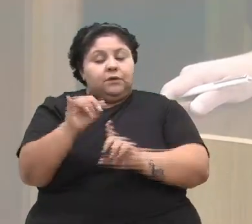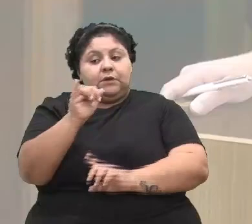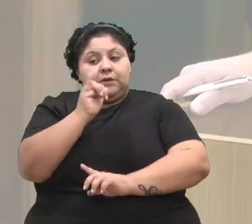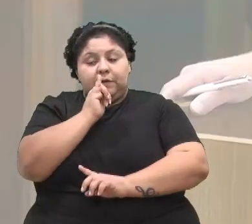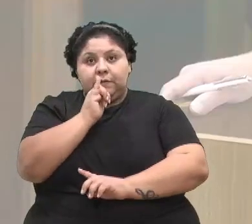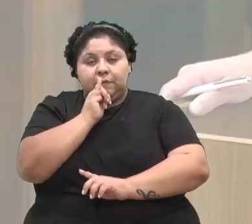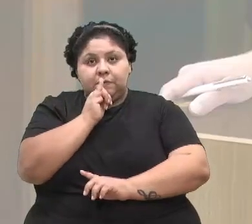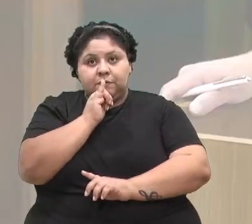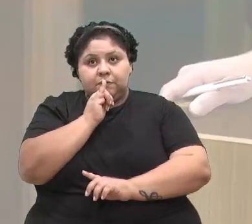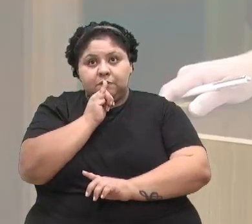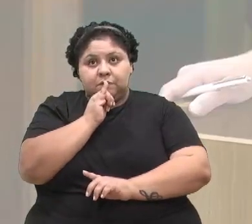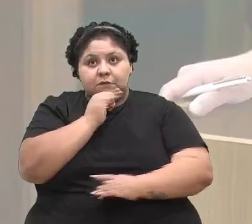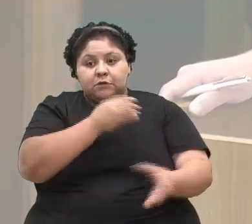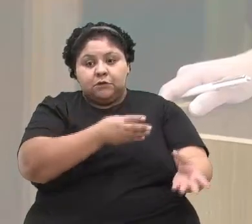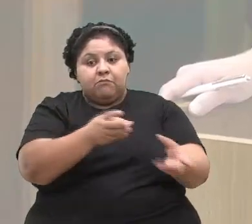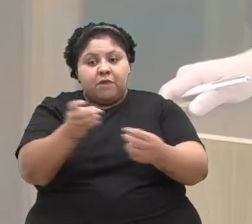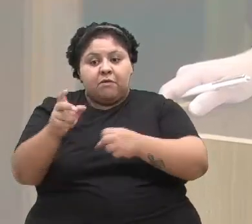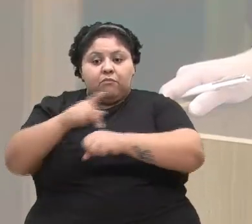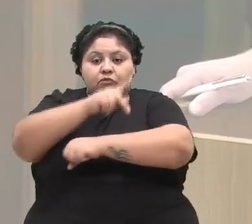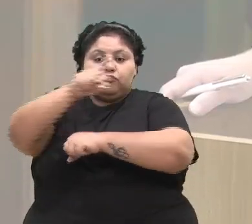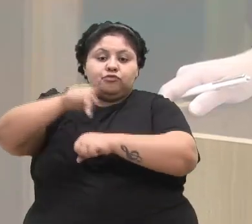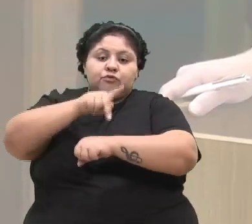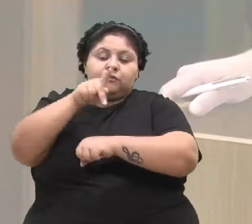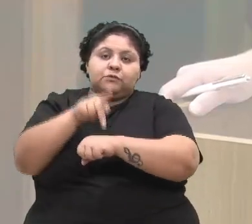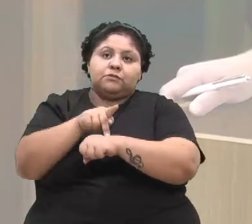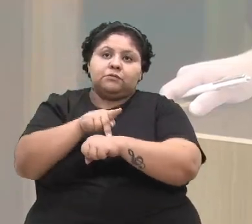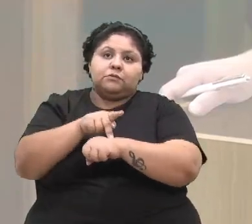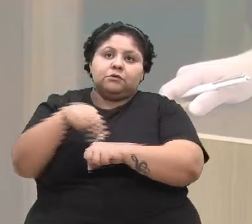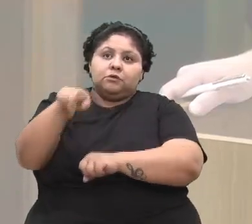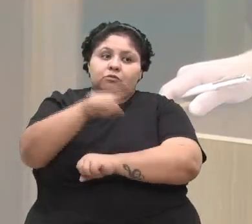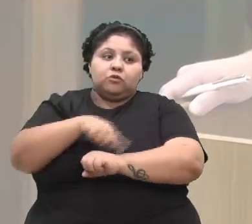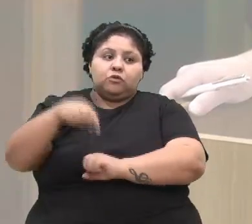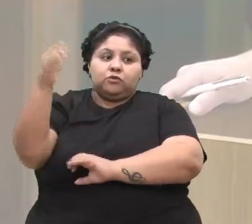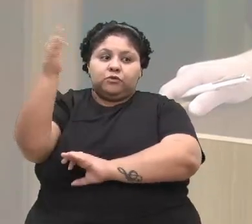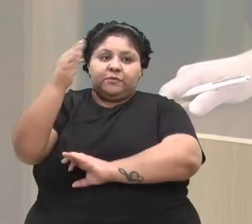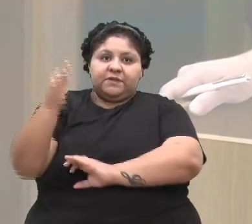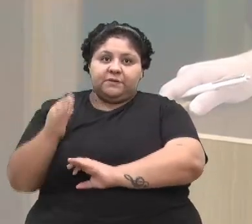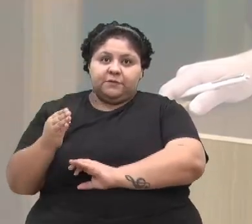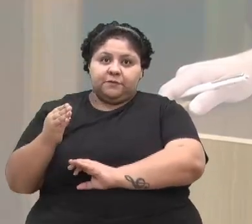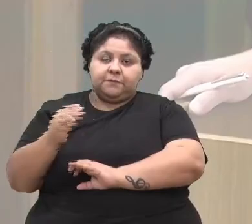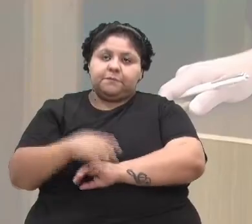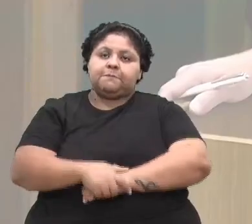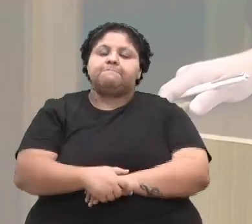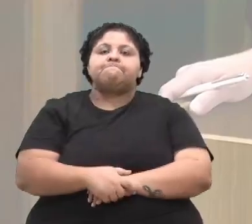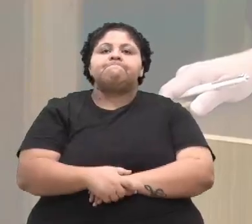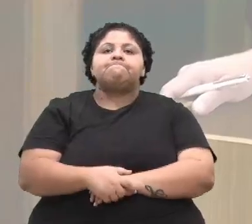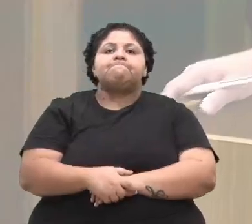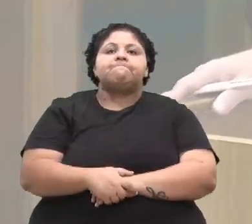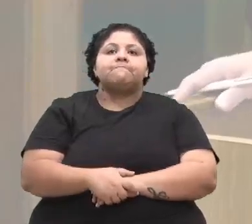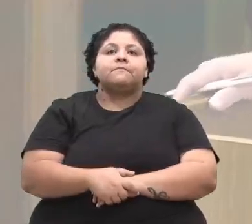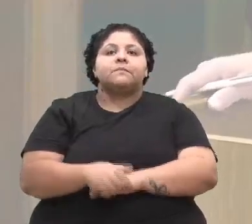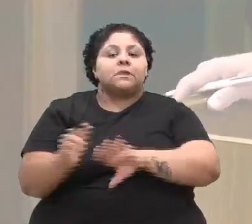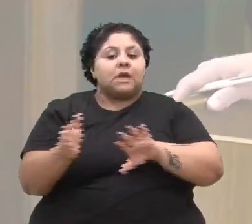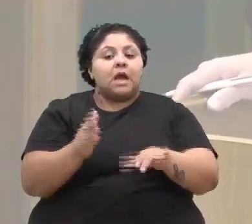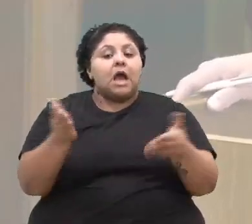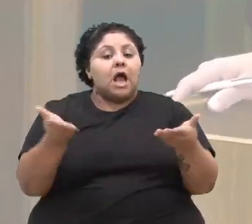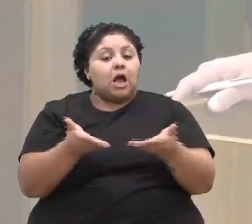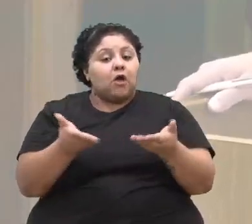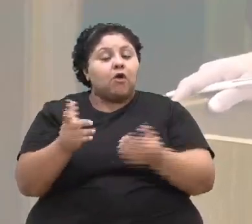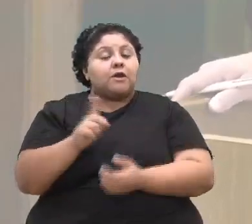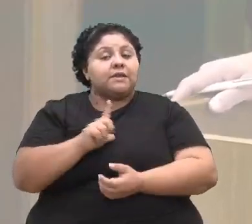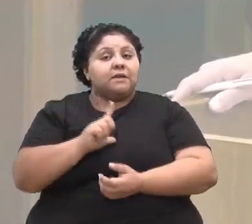aí para muitos países e também para o nosso Brasil. Agora, nós também não podemos deixar de